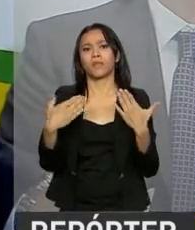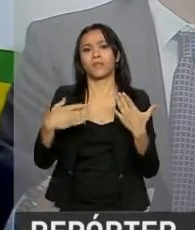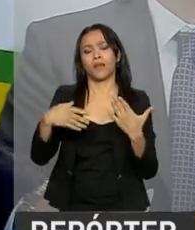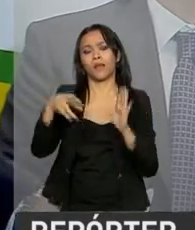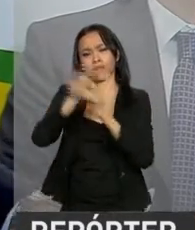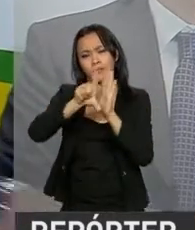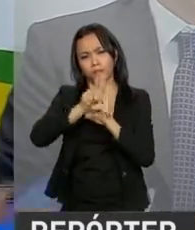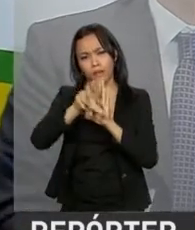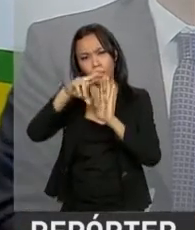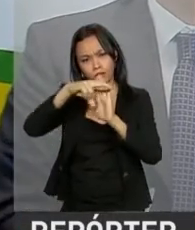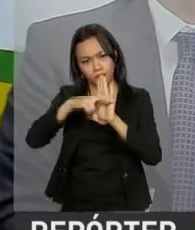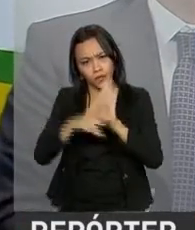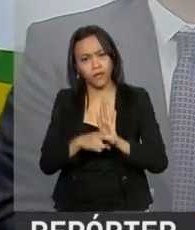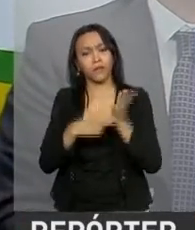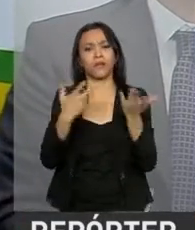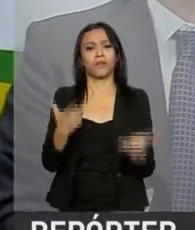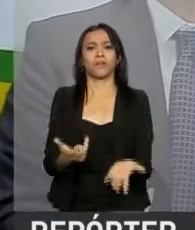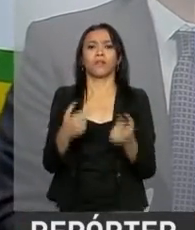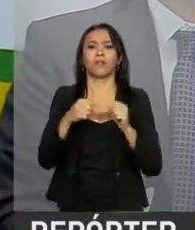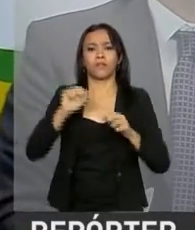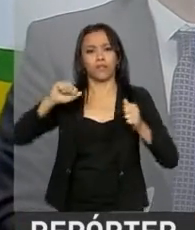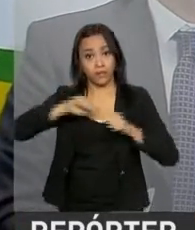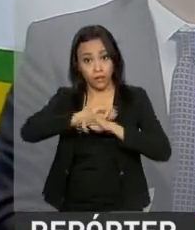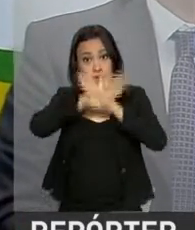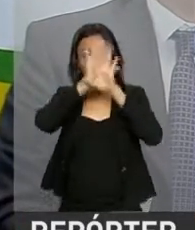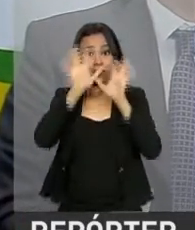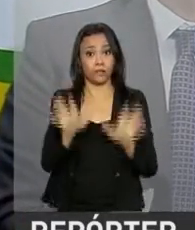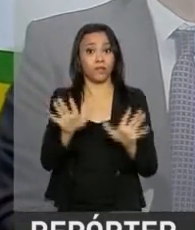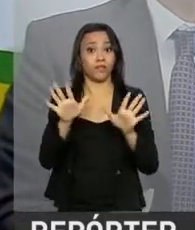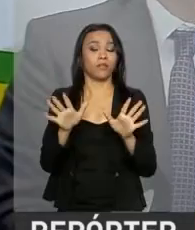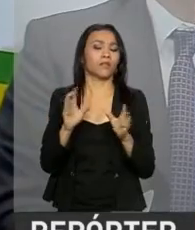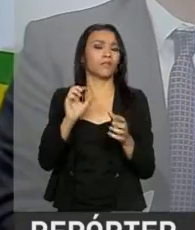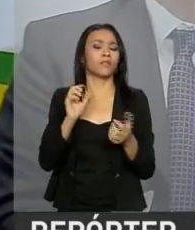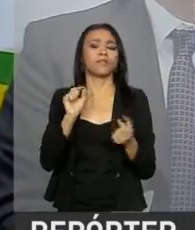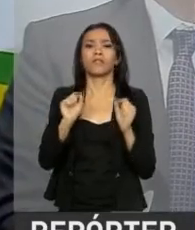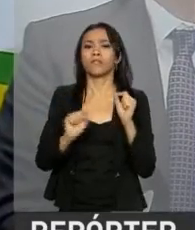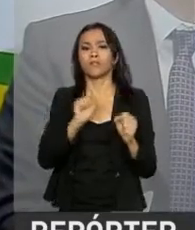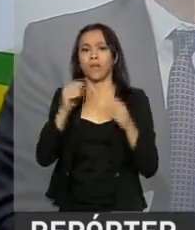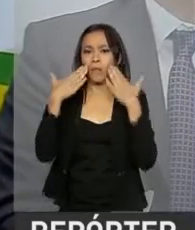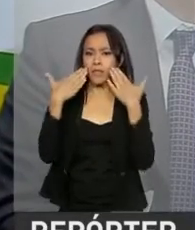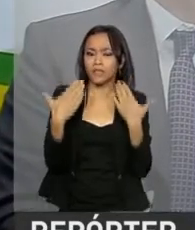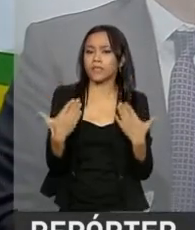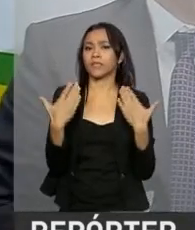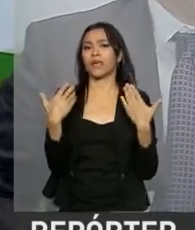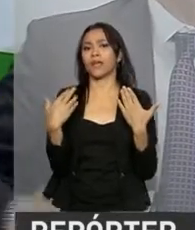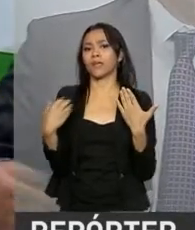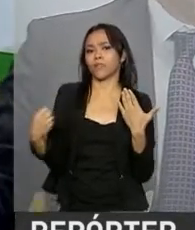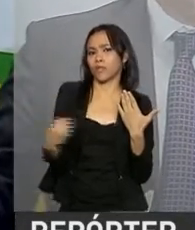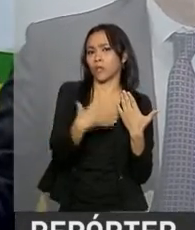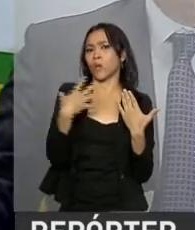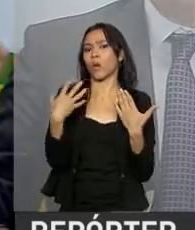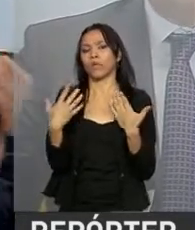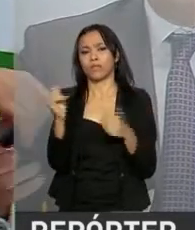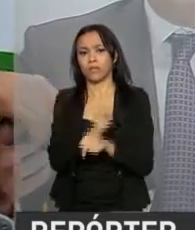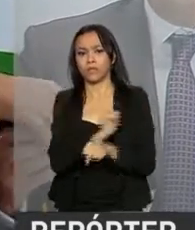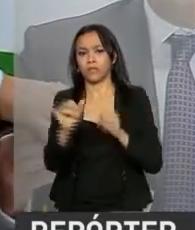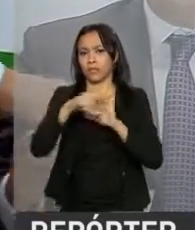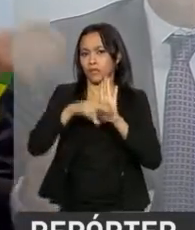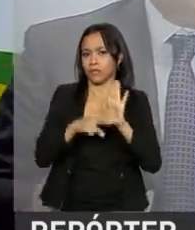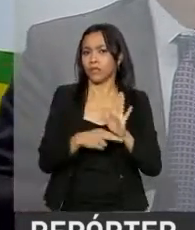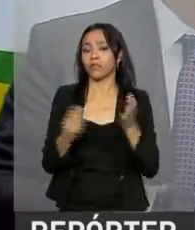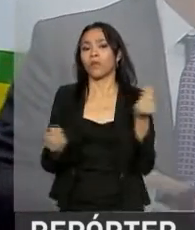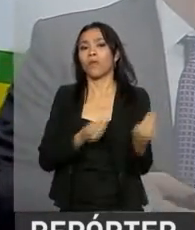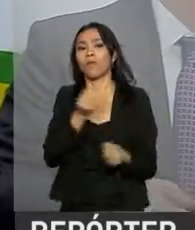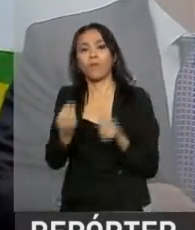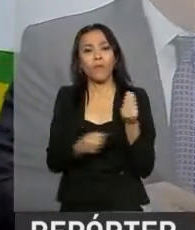regulatória, as mudanças no padrão de transparência, as mudanças das regras, a busca que